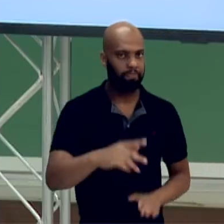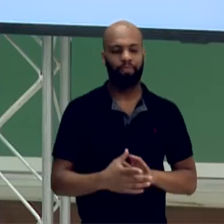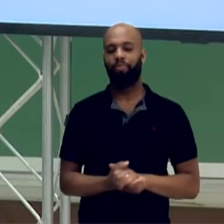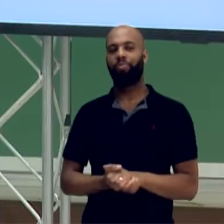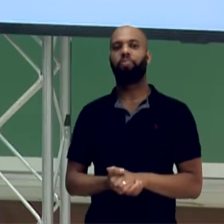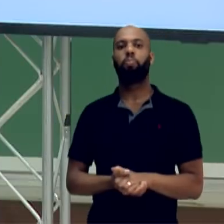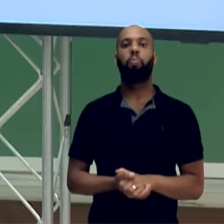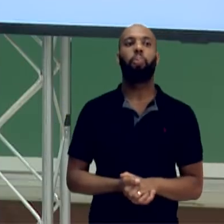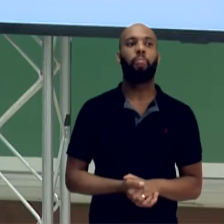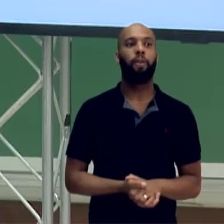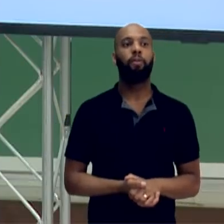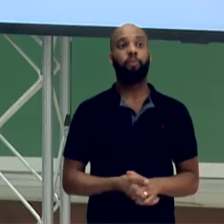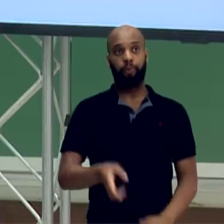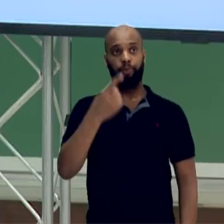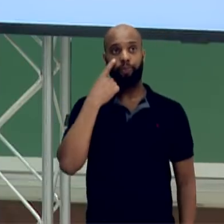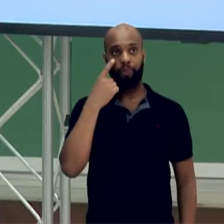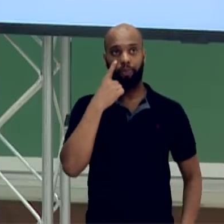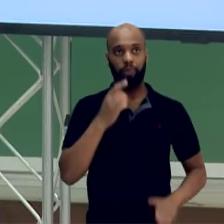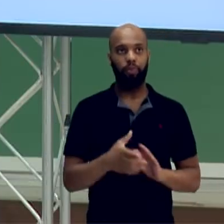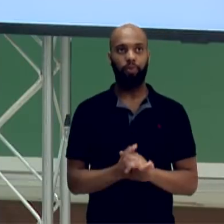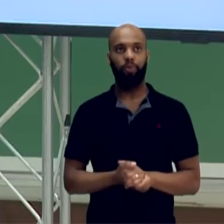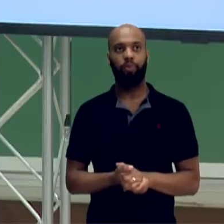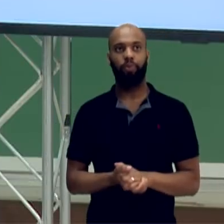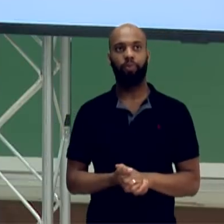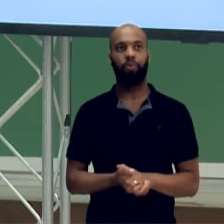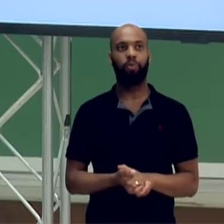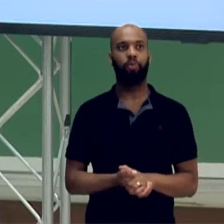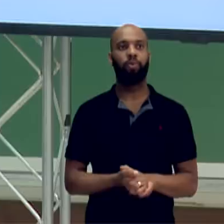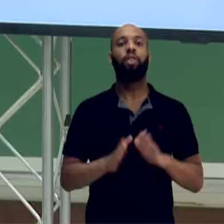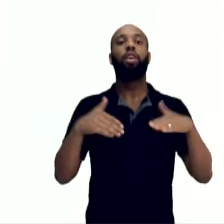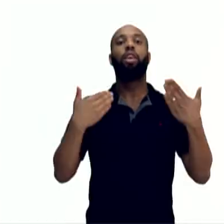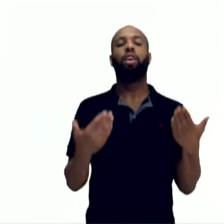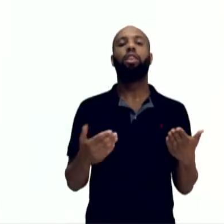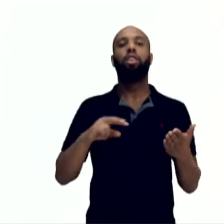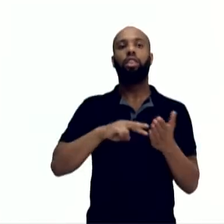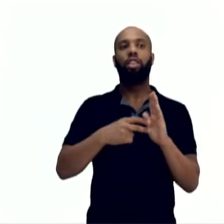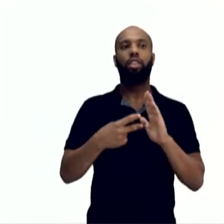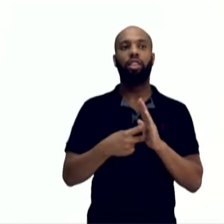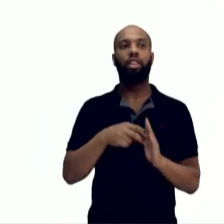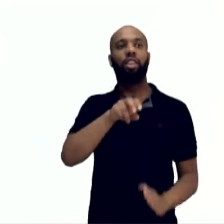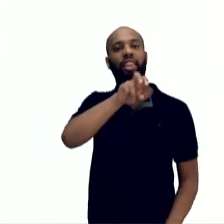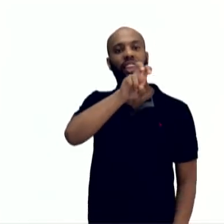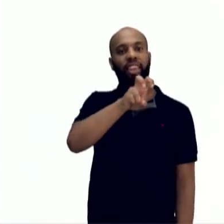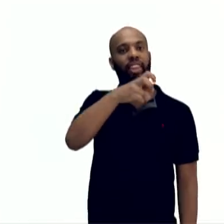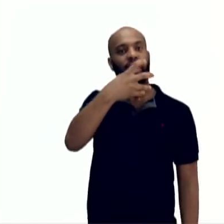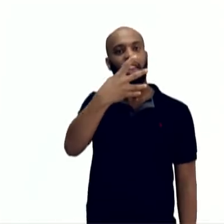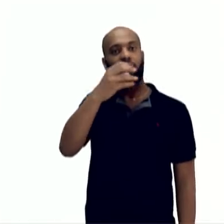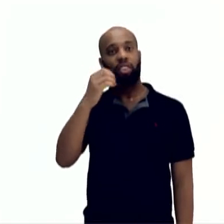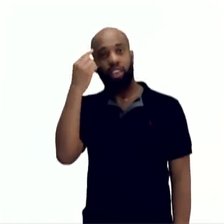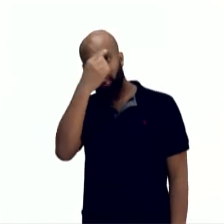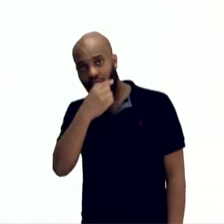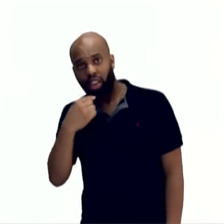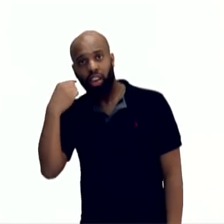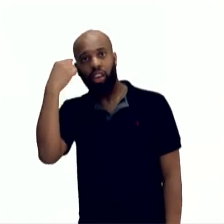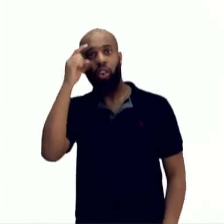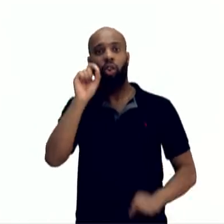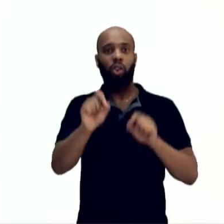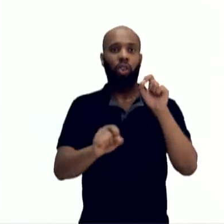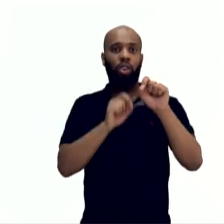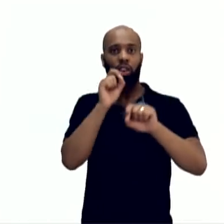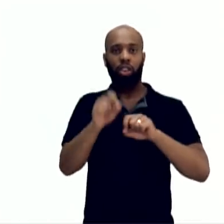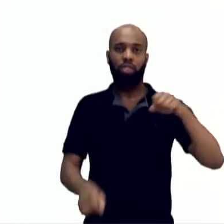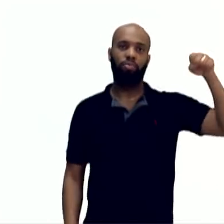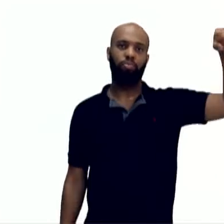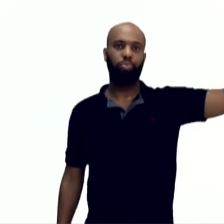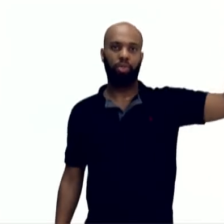ok? Anote bem. Então, pensa lá. Então, a cada 540 horas, a quarta